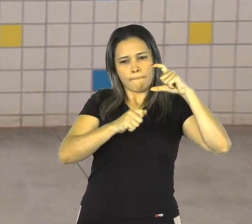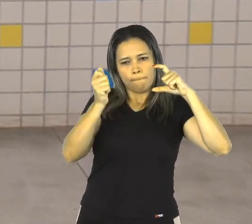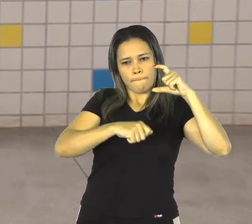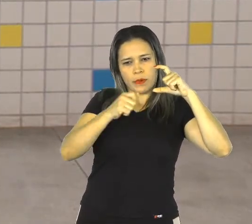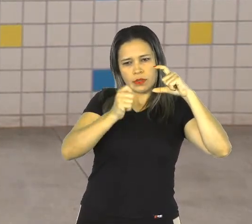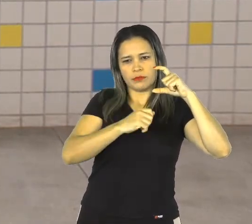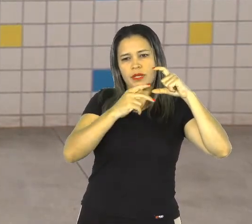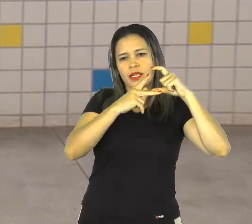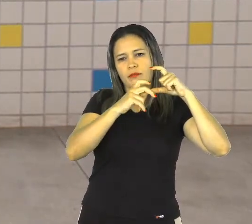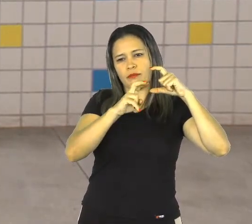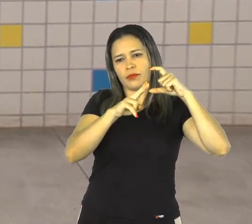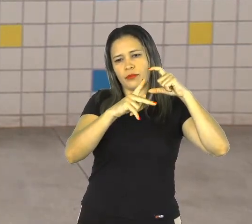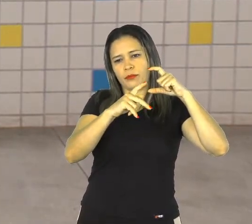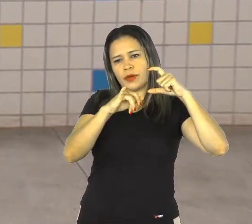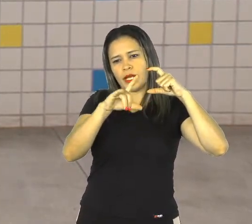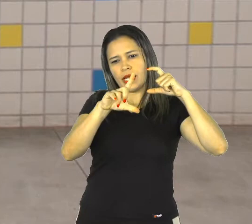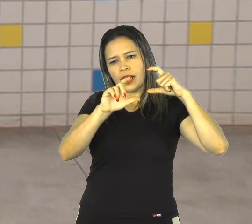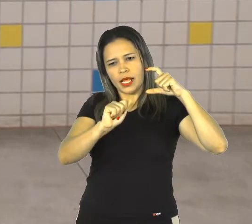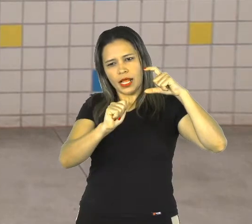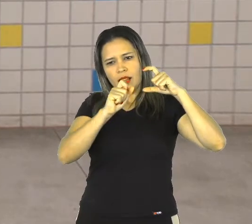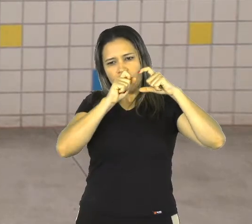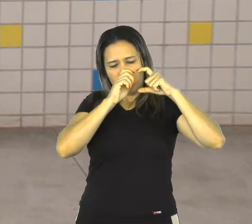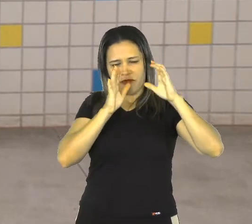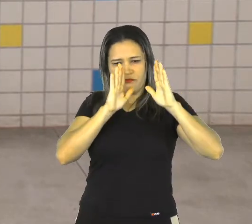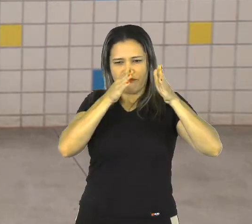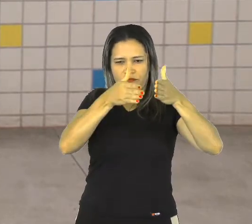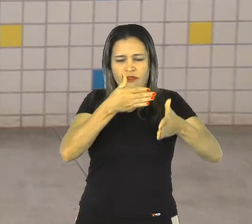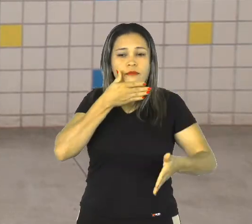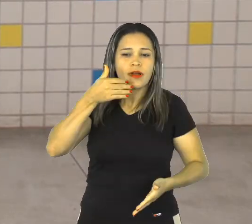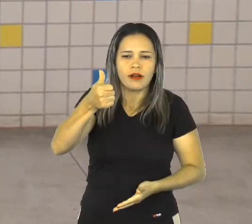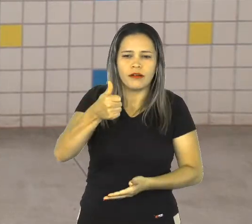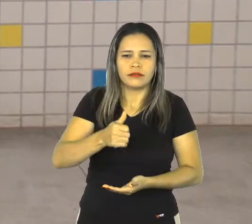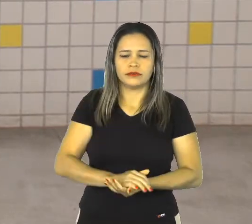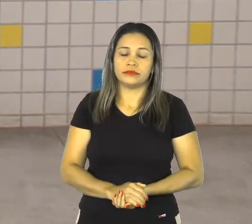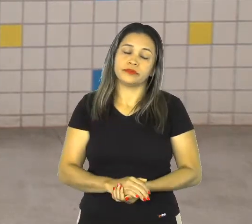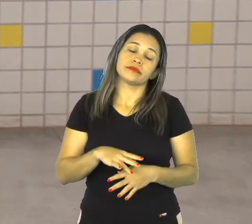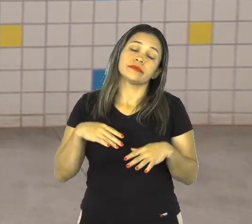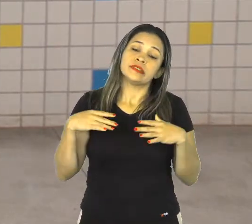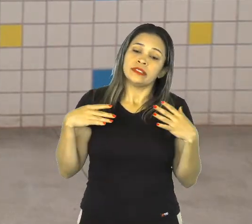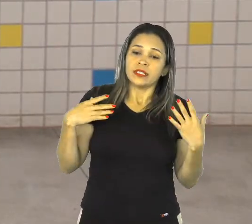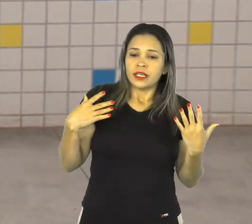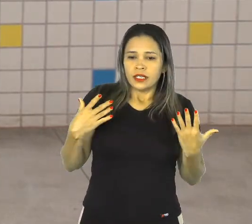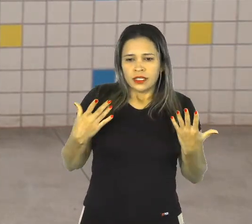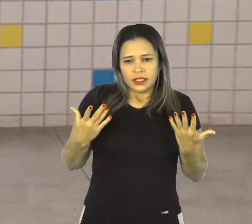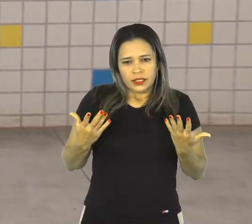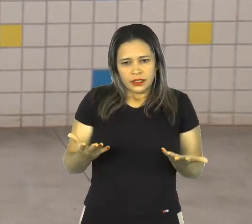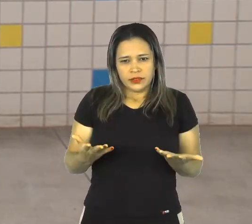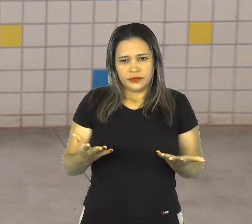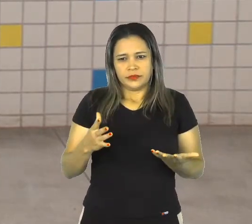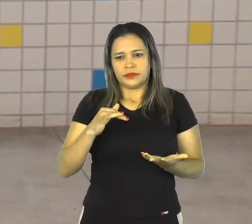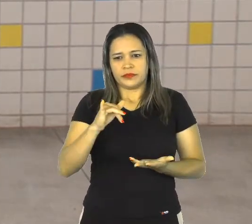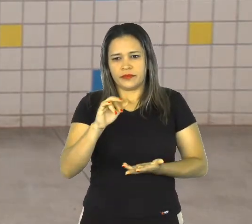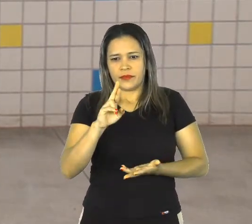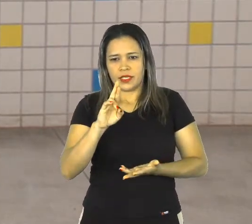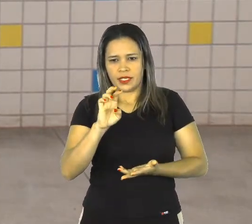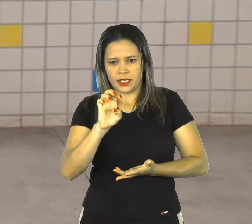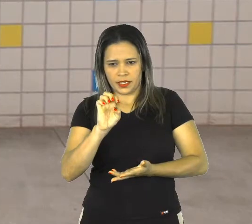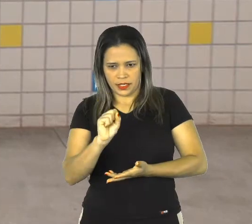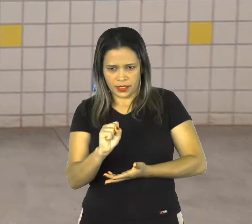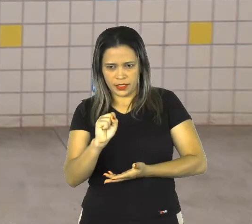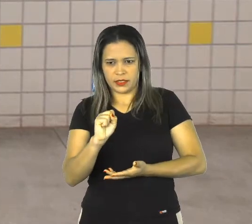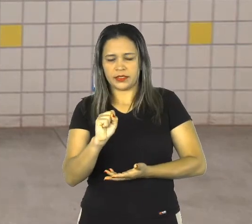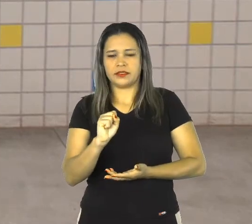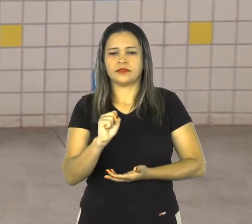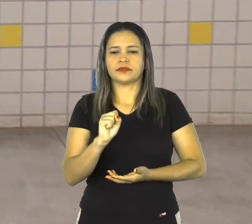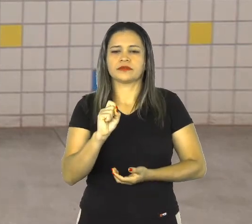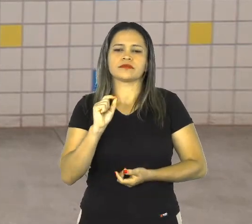pupila focalizar melhor, né? Então assim, A íris, o que é